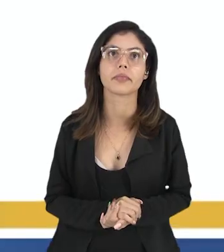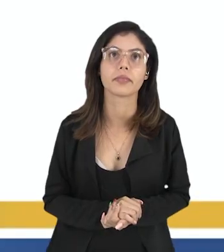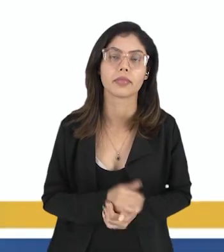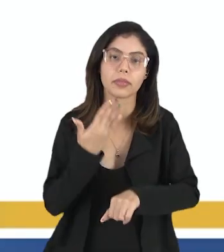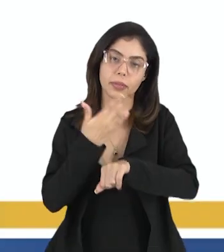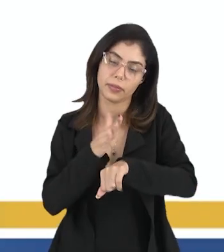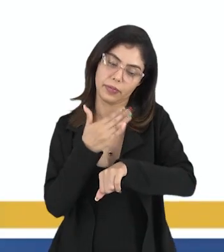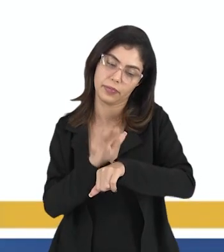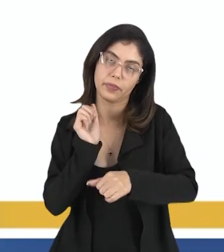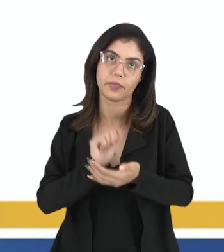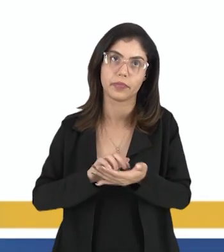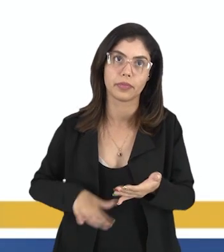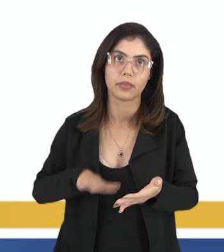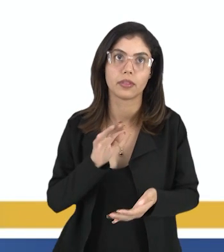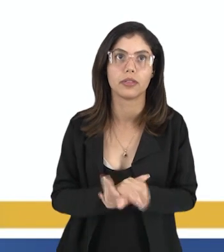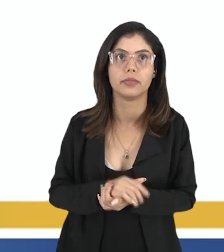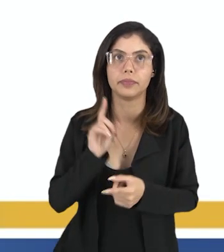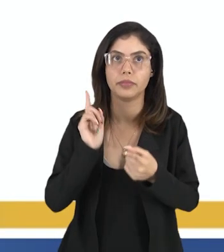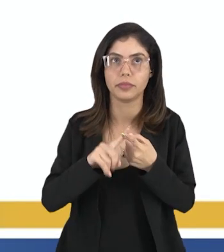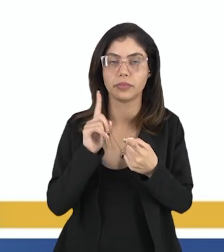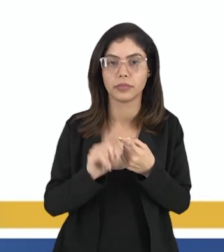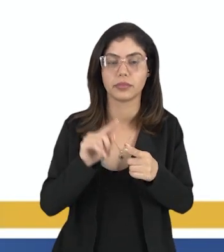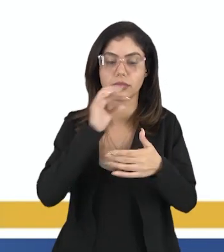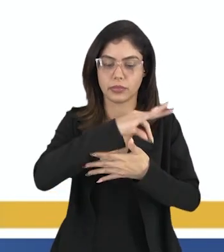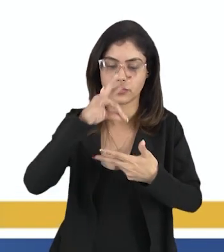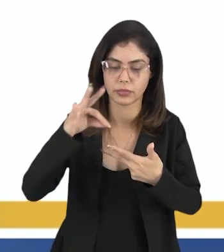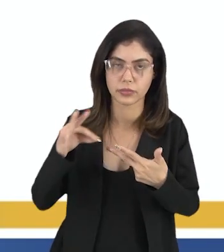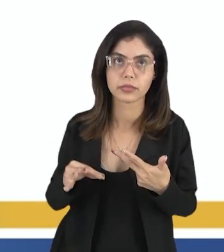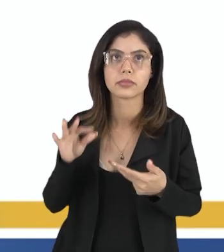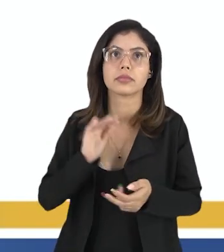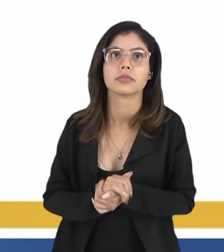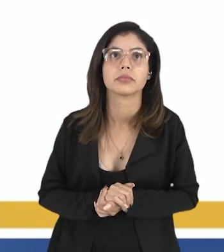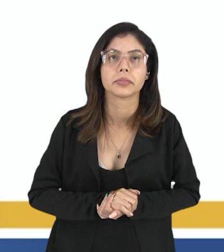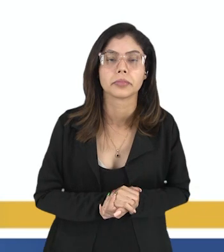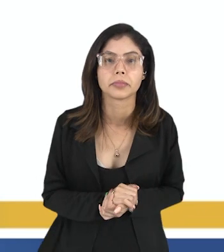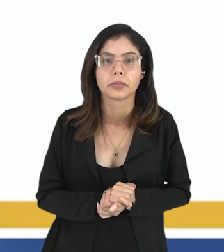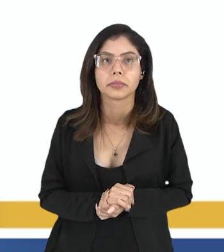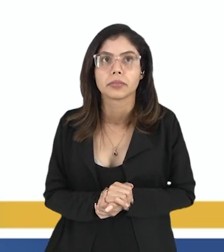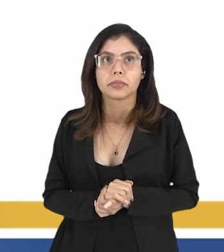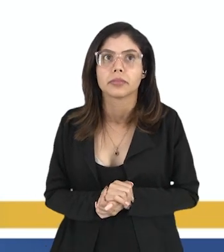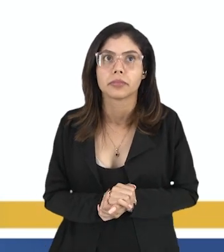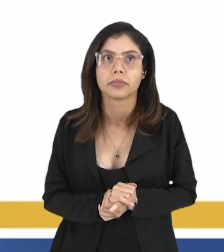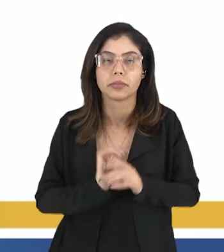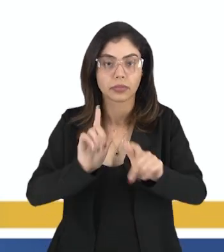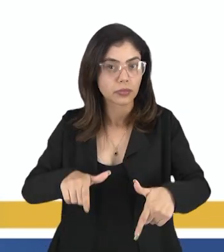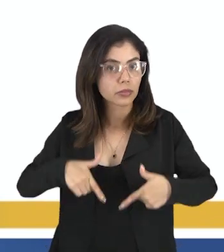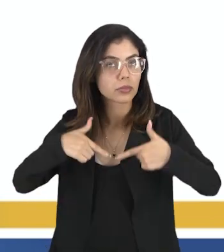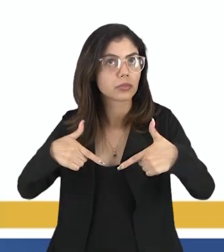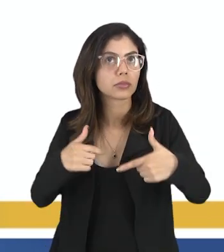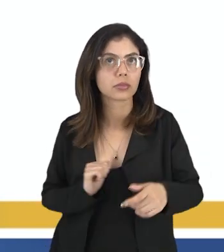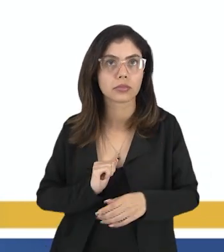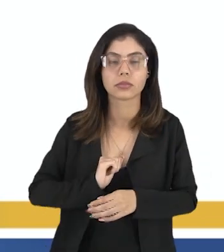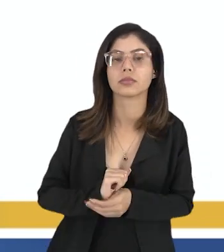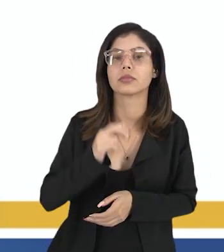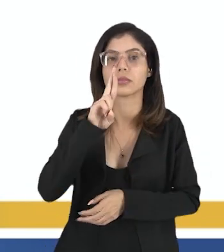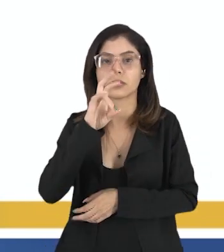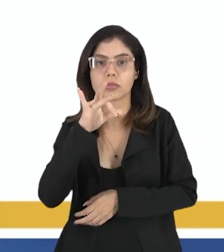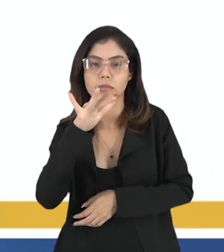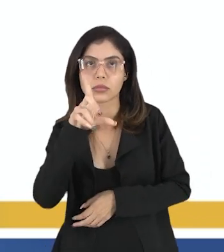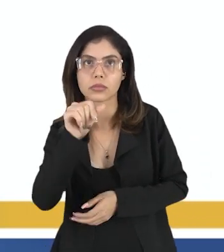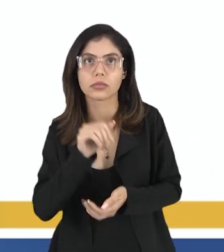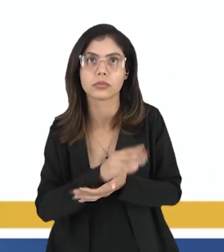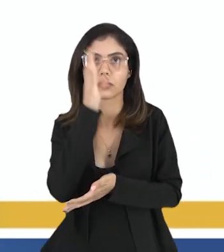nosso exercitando, pessoal, uma questão do Enem de 2017. A luta contra o racismo no